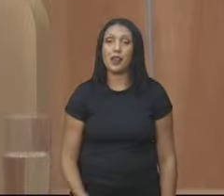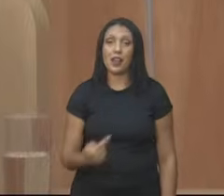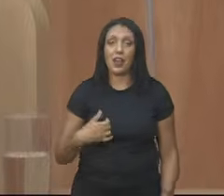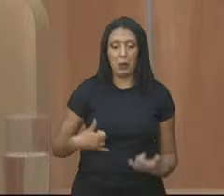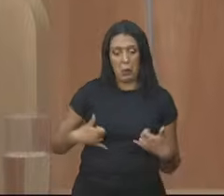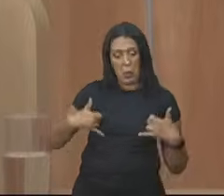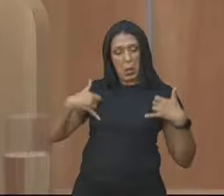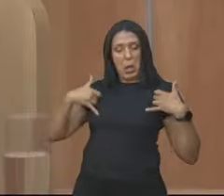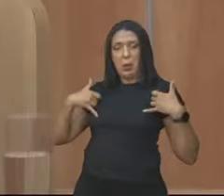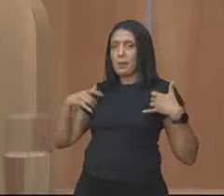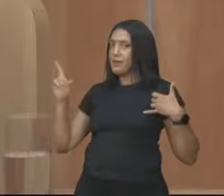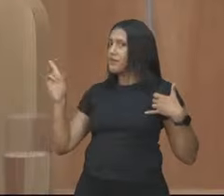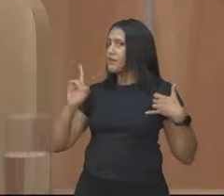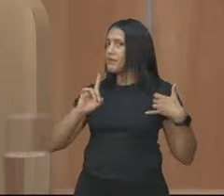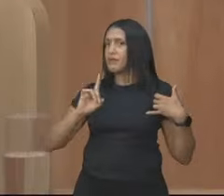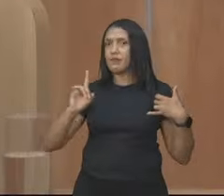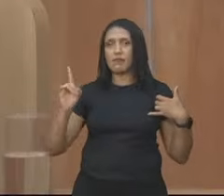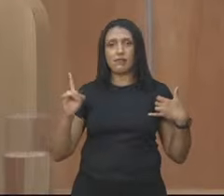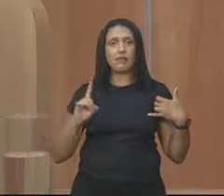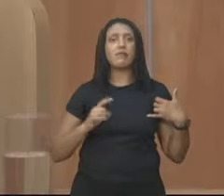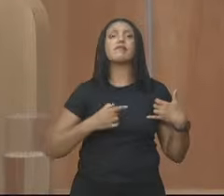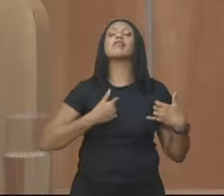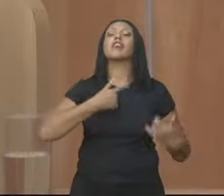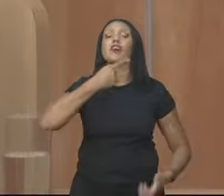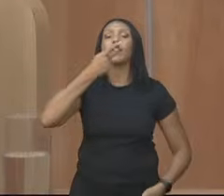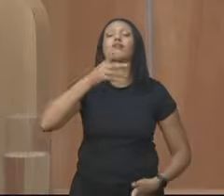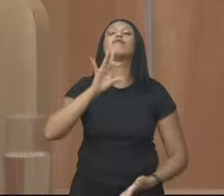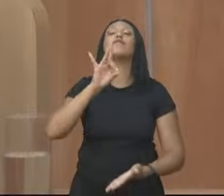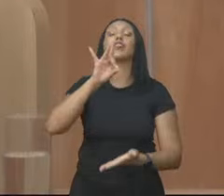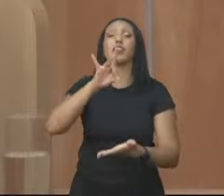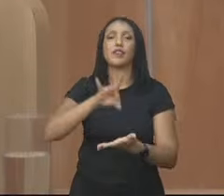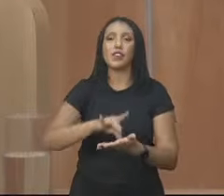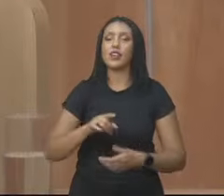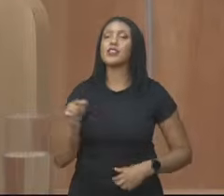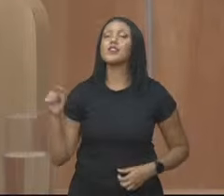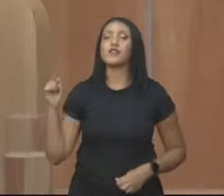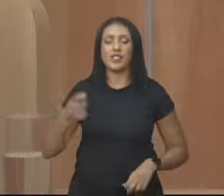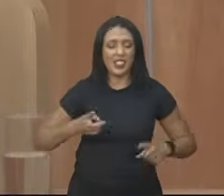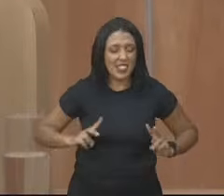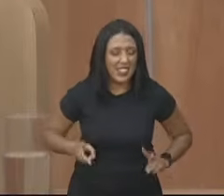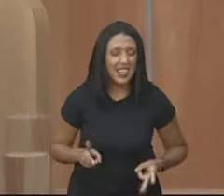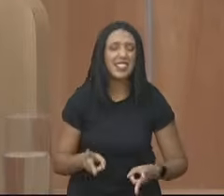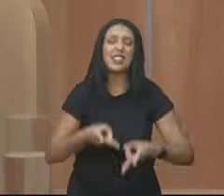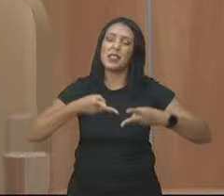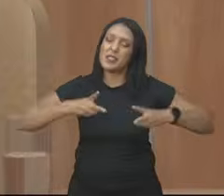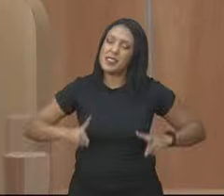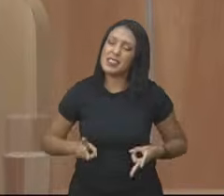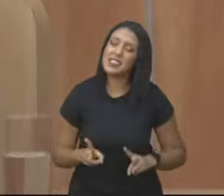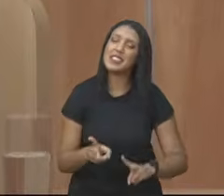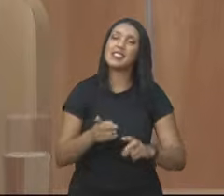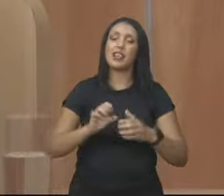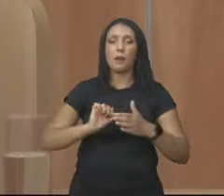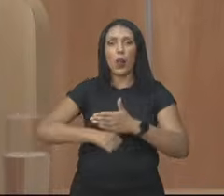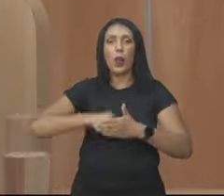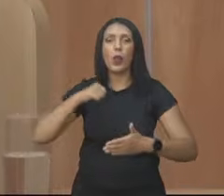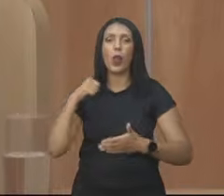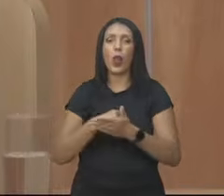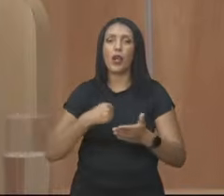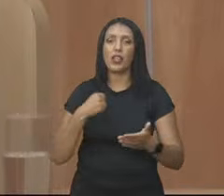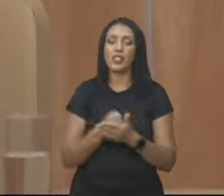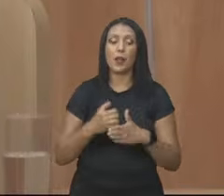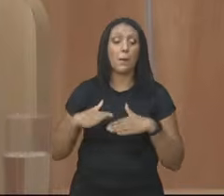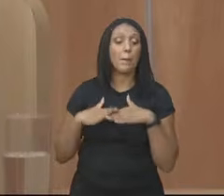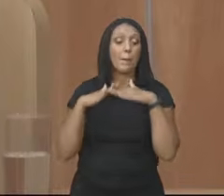essa causa, desde o seu primeiro mandato você vem falando em ajudar as pessoas. E eu sei que o Mandurinho não faz nada sozinho, mas me coloca à disposição.